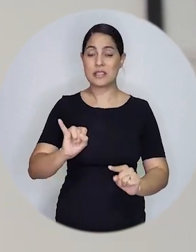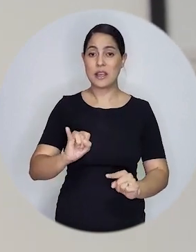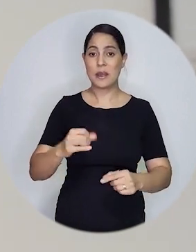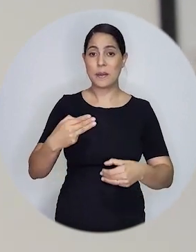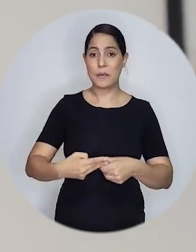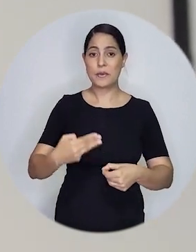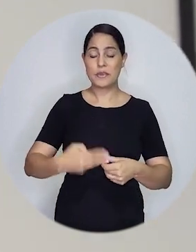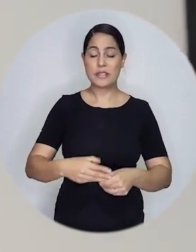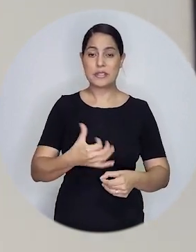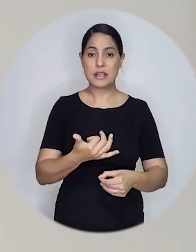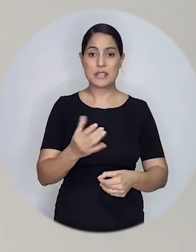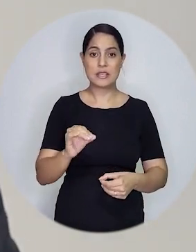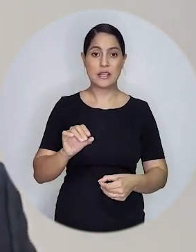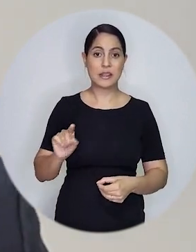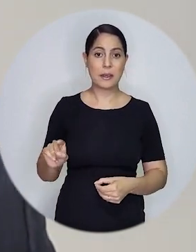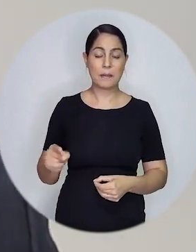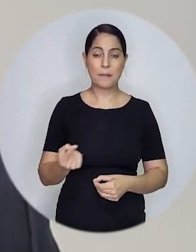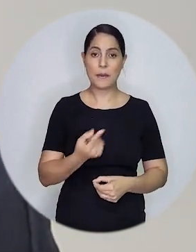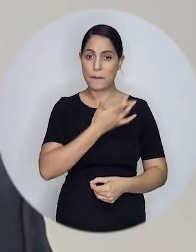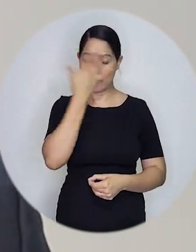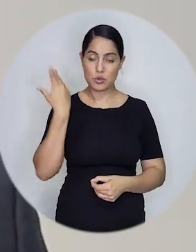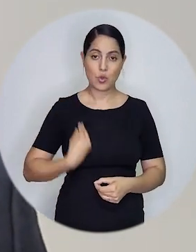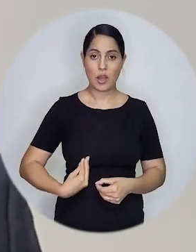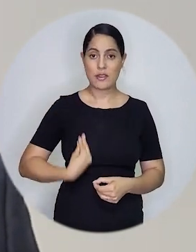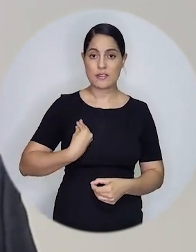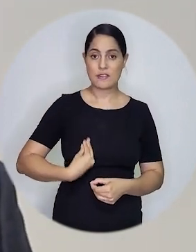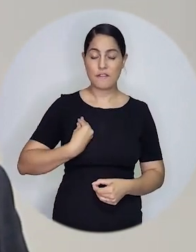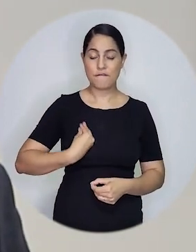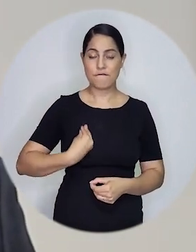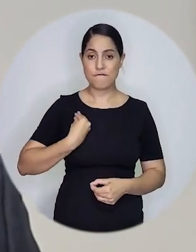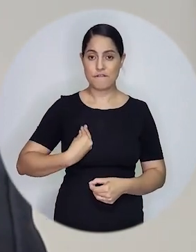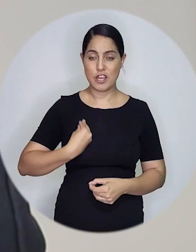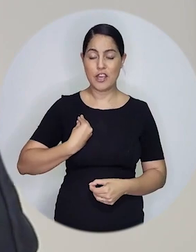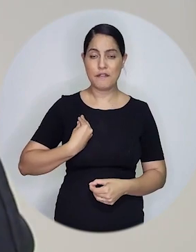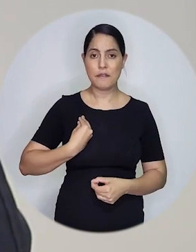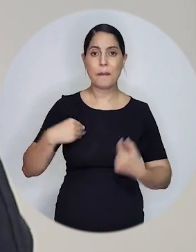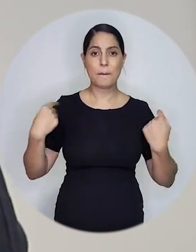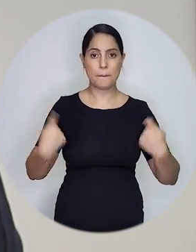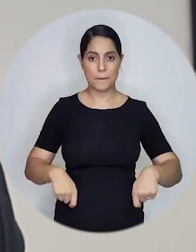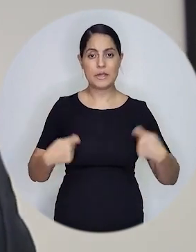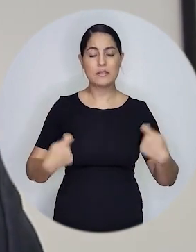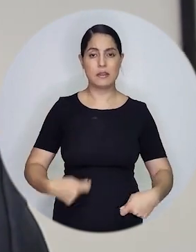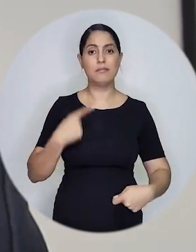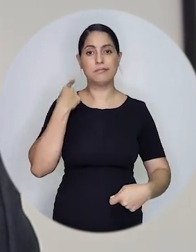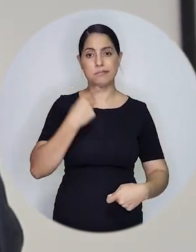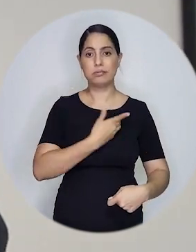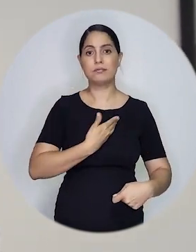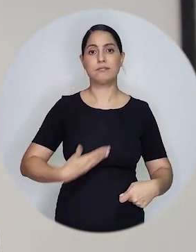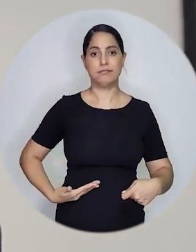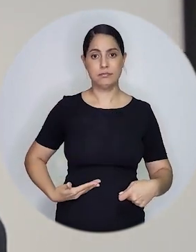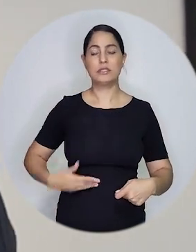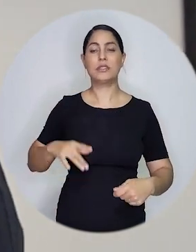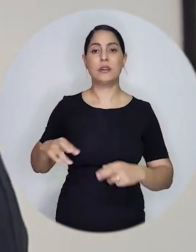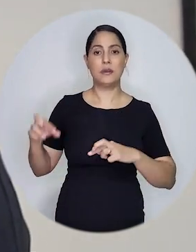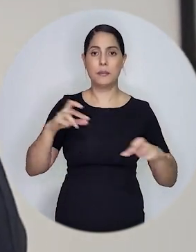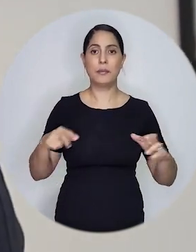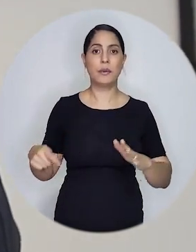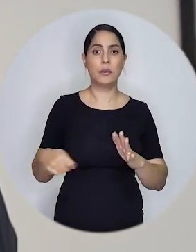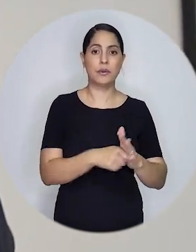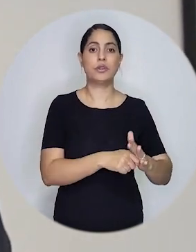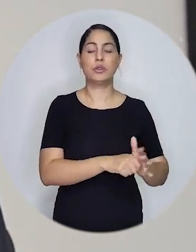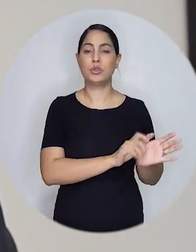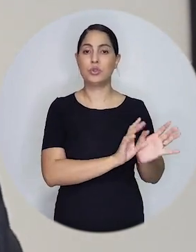tranquilidade e segurança para os municípios com menos de 60 mil habitantes, garanta-se também aos próprios profissionais